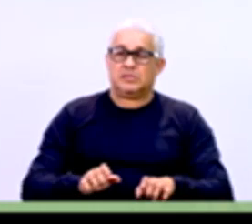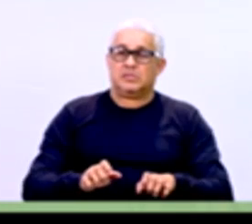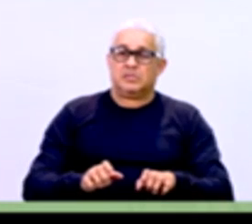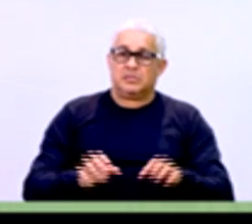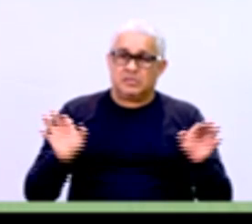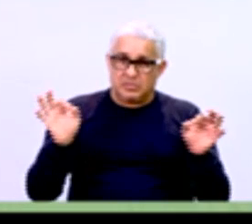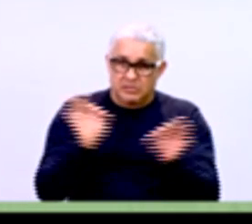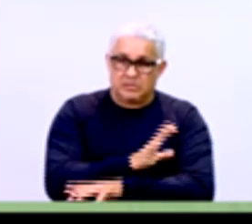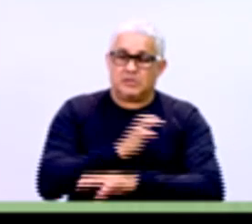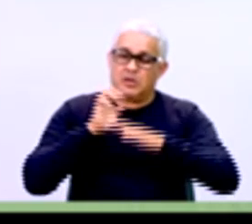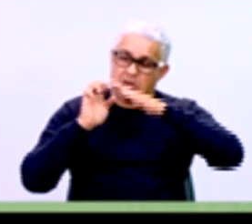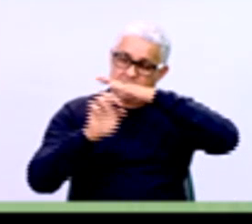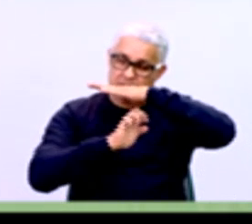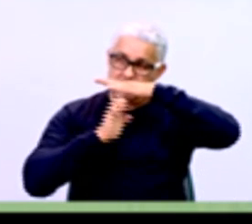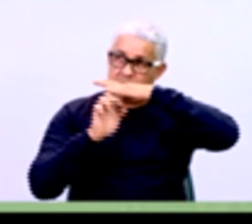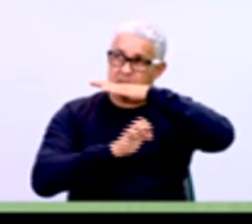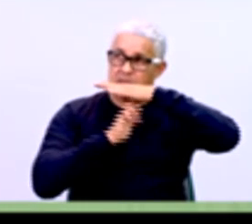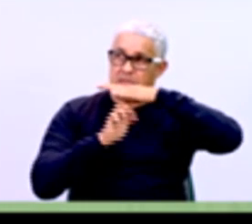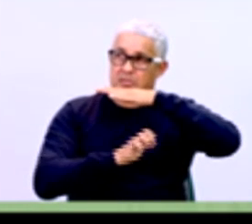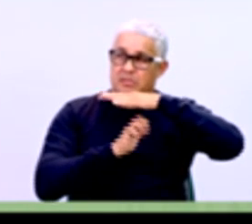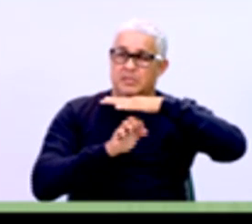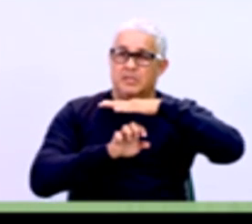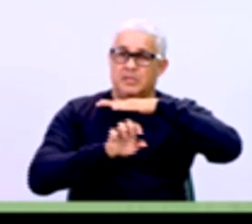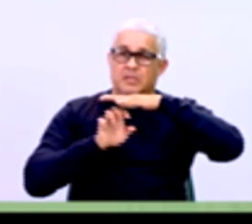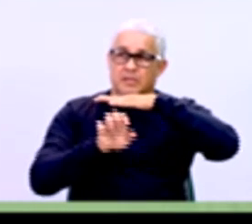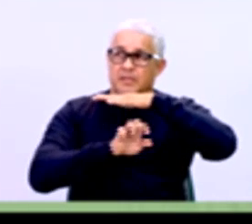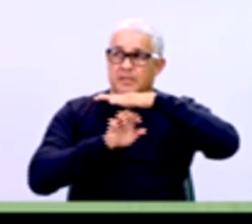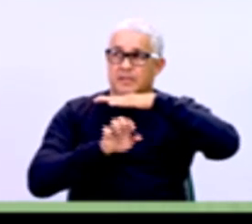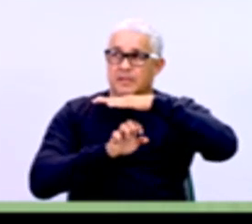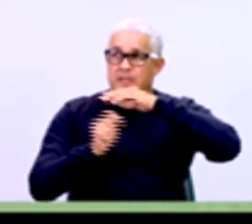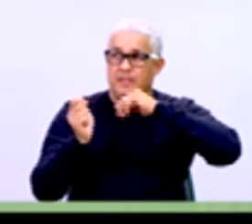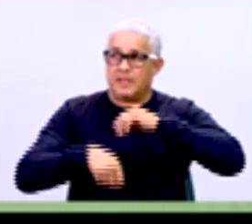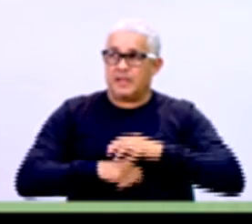entender aqui como uma empresa, não é? Uma instituição,